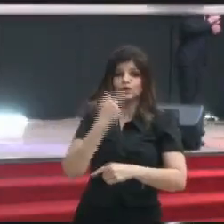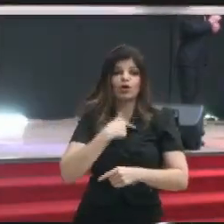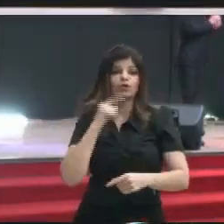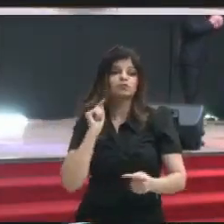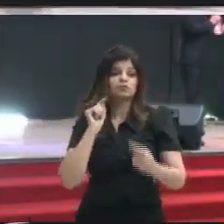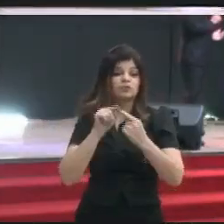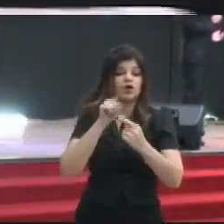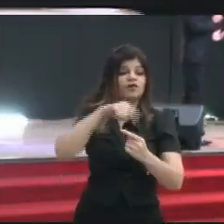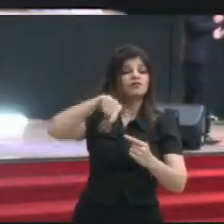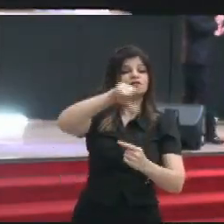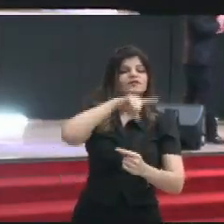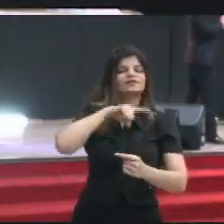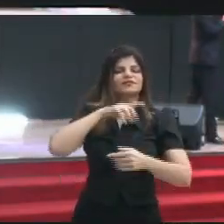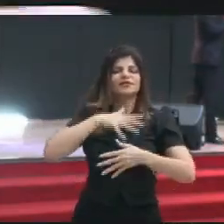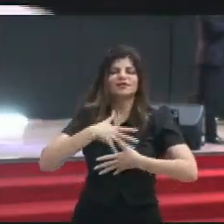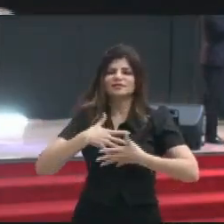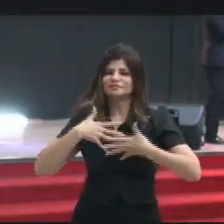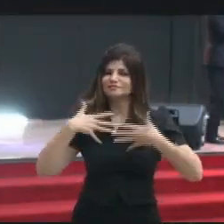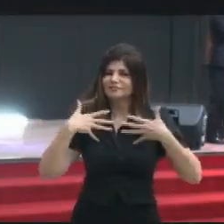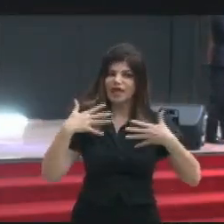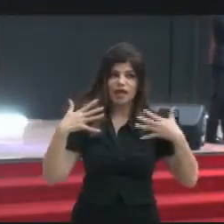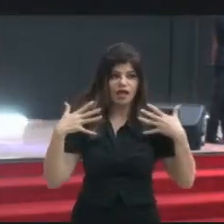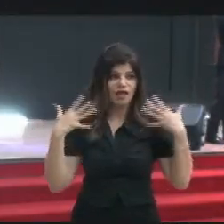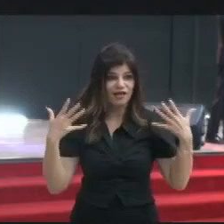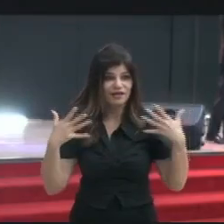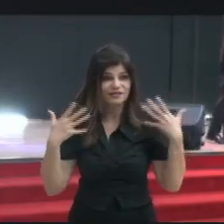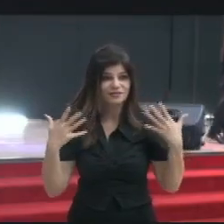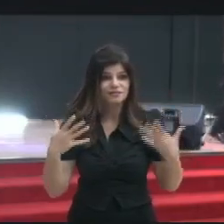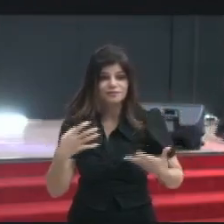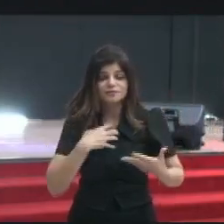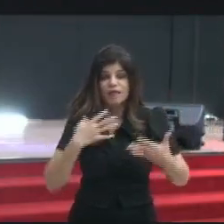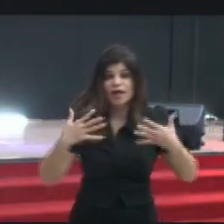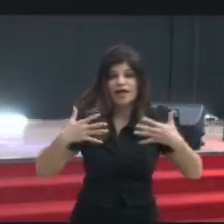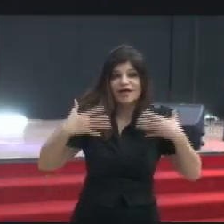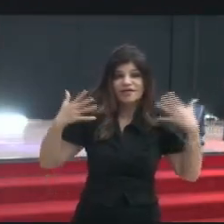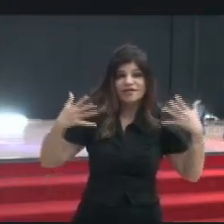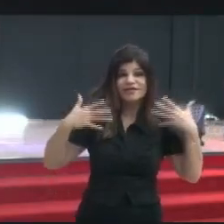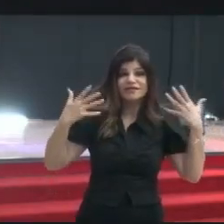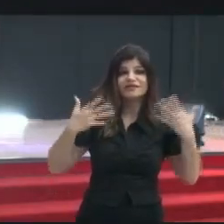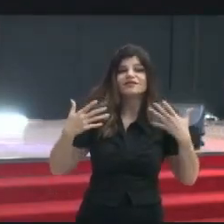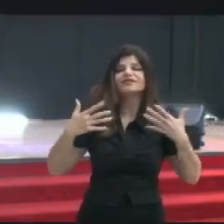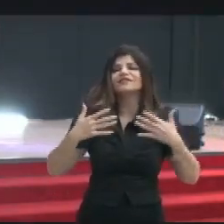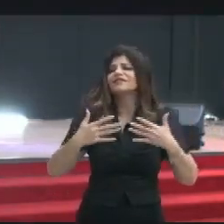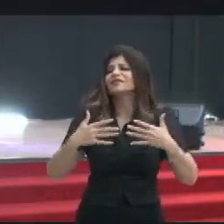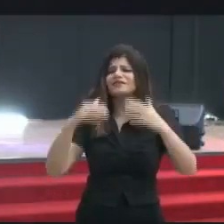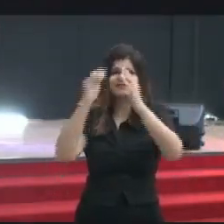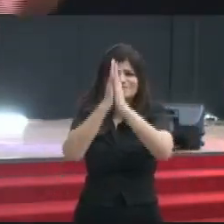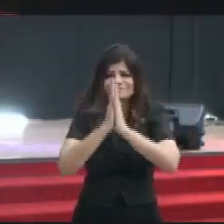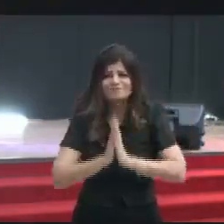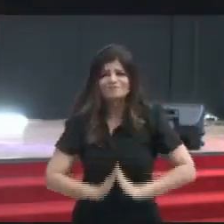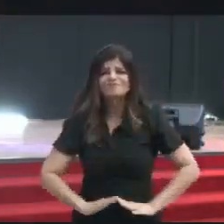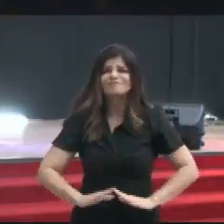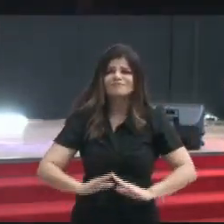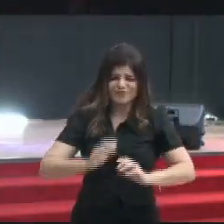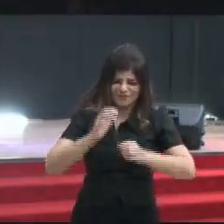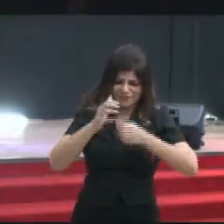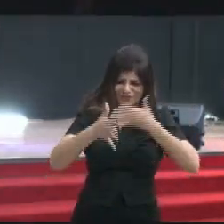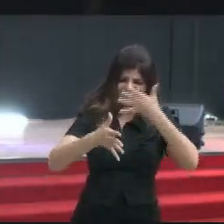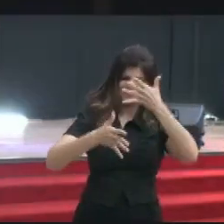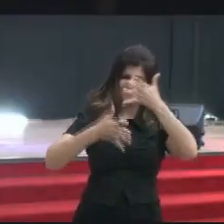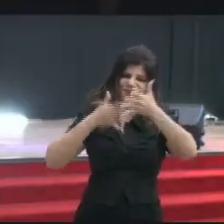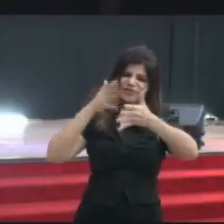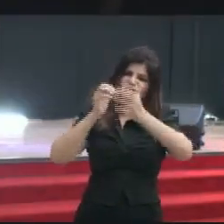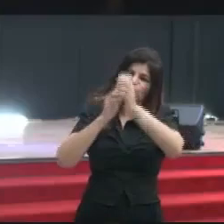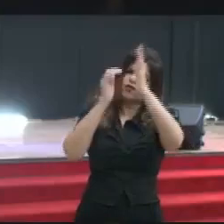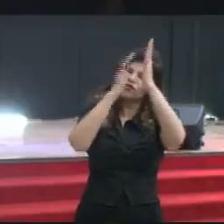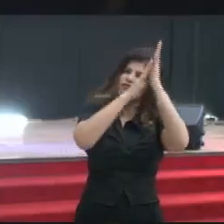você tenha prazer, alegria, prazer em adorar a Deus, prazer em cantar,